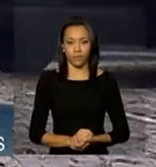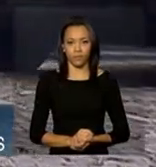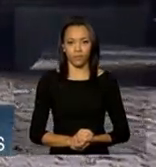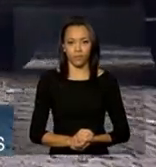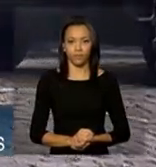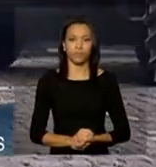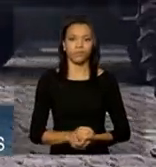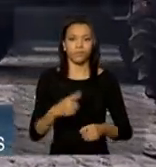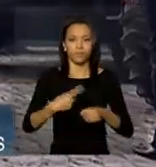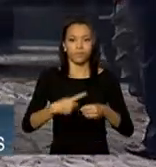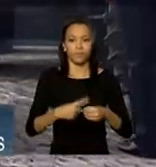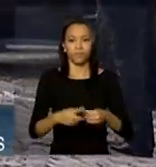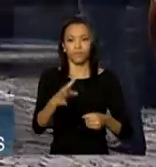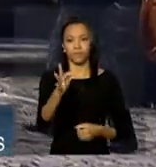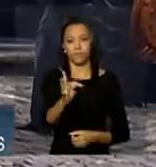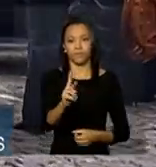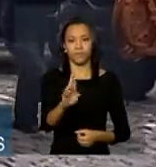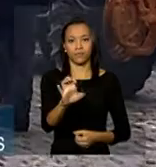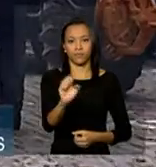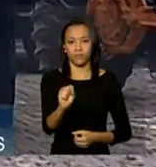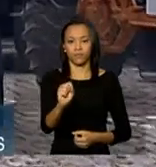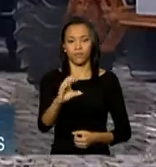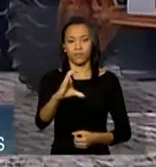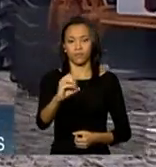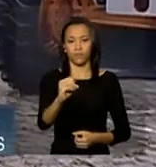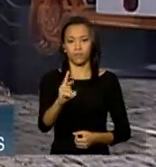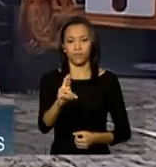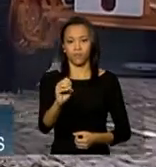Três Coroas, Rogério Grade.